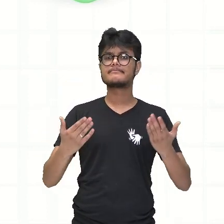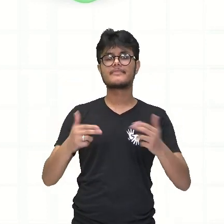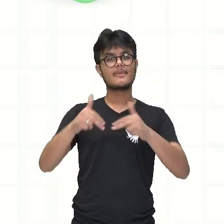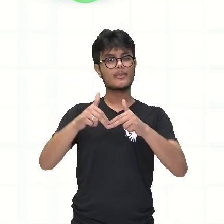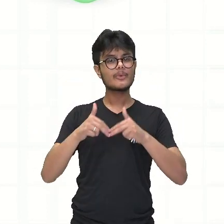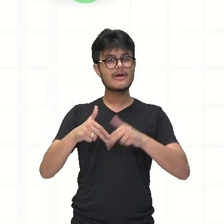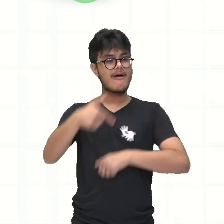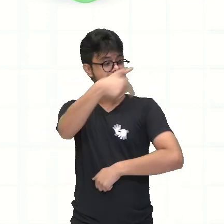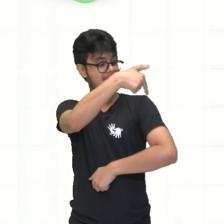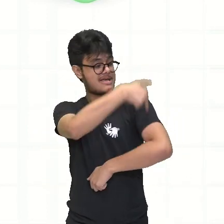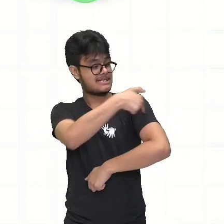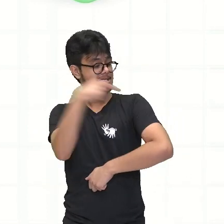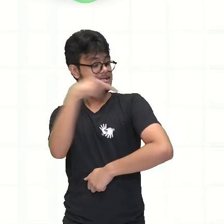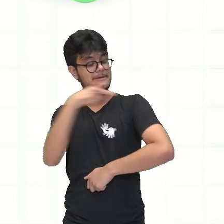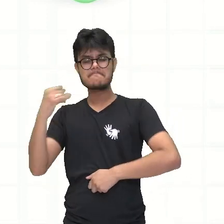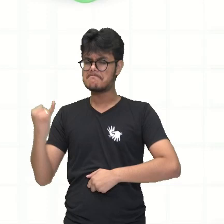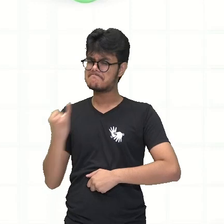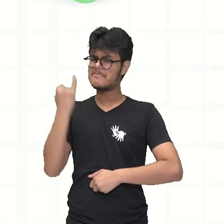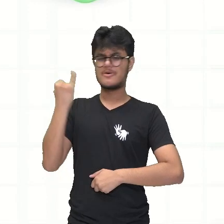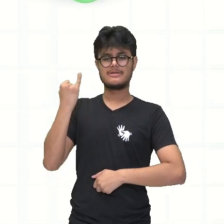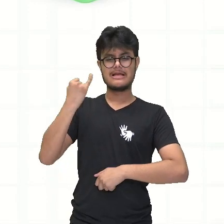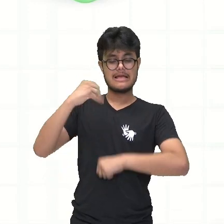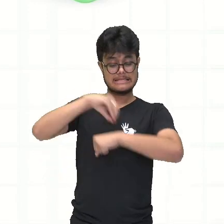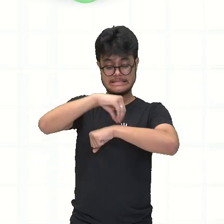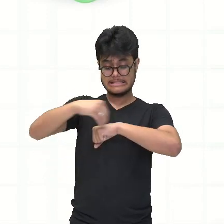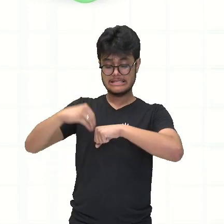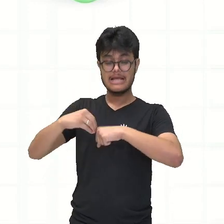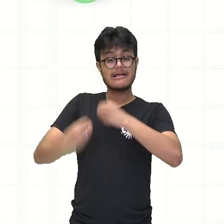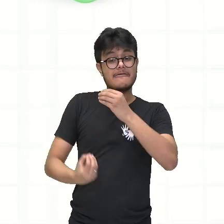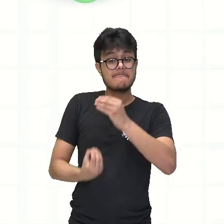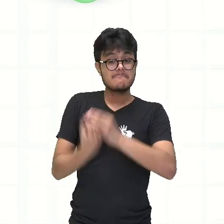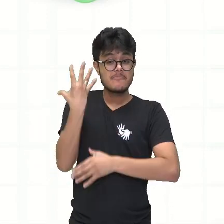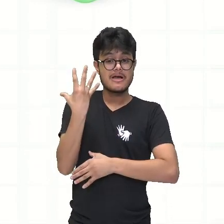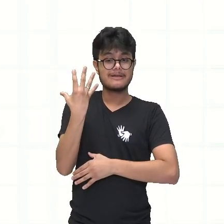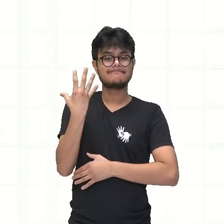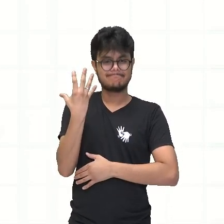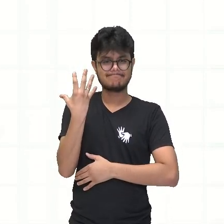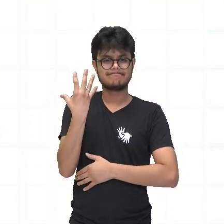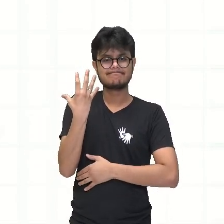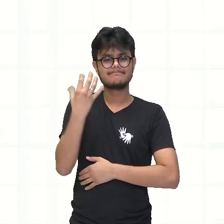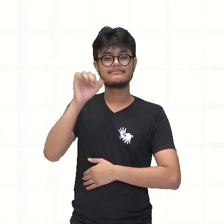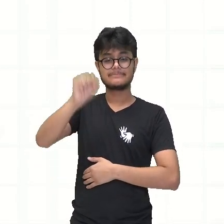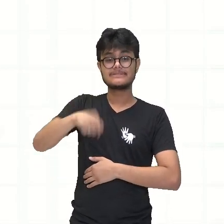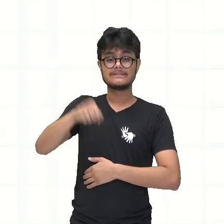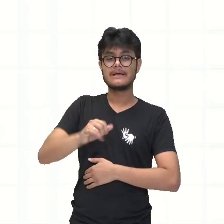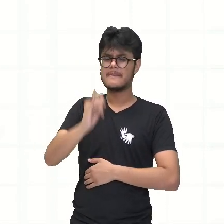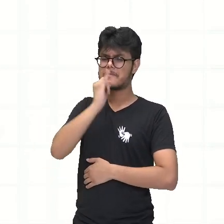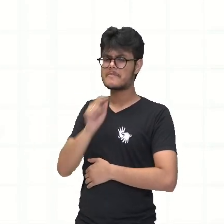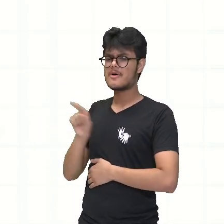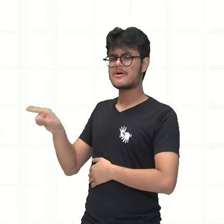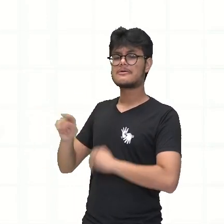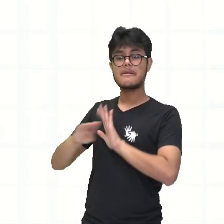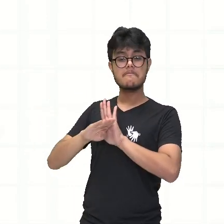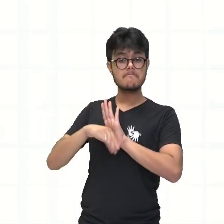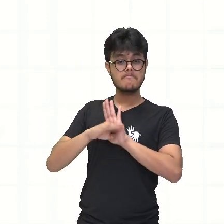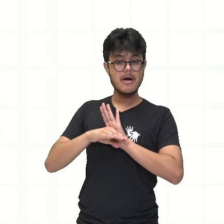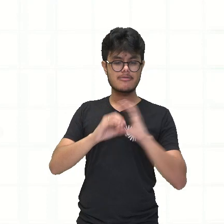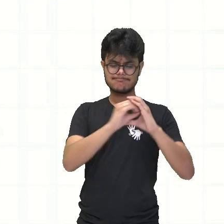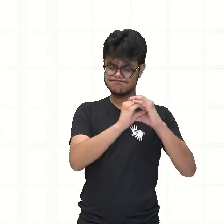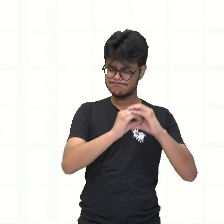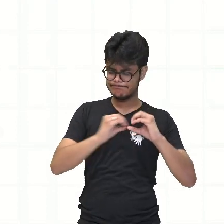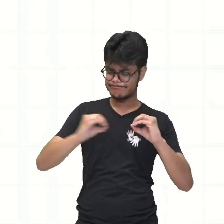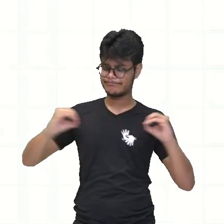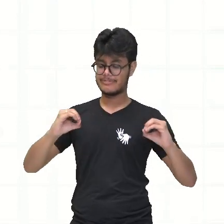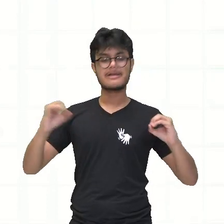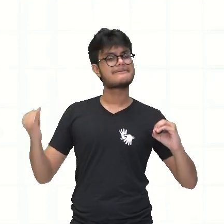essas células sejam ativadas, especificamente por micro-organismos. Por isso é muito importante se vacinar.